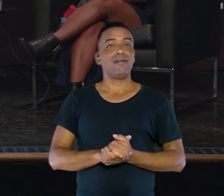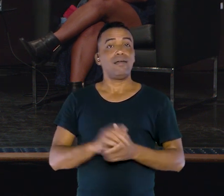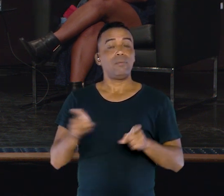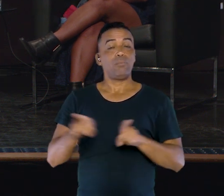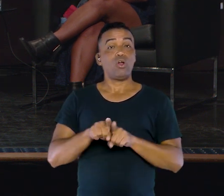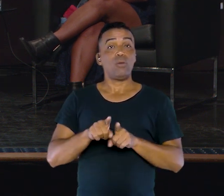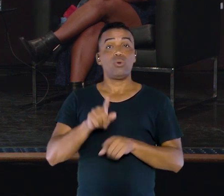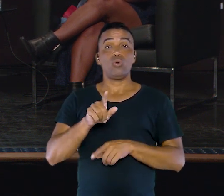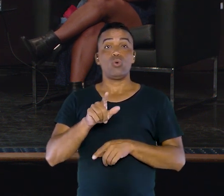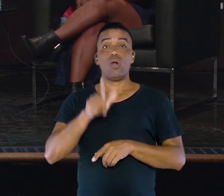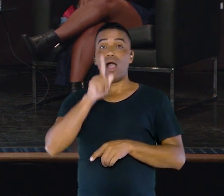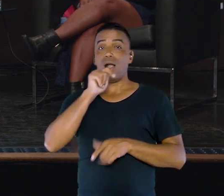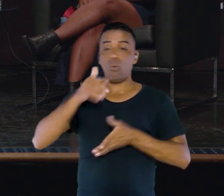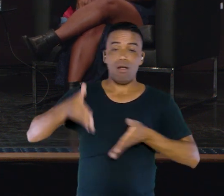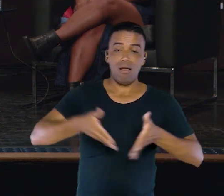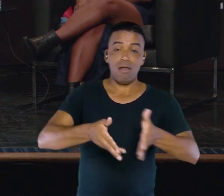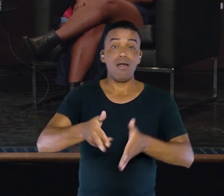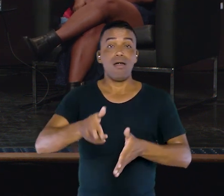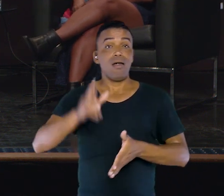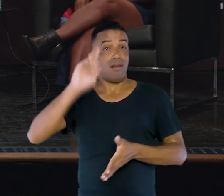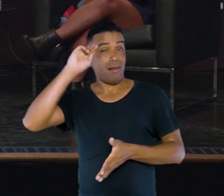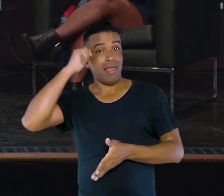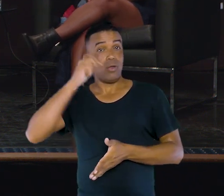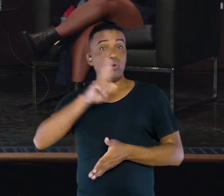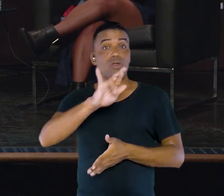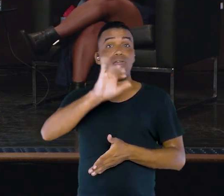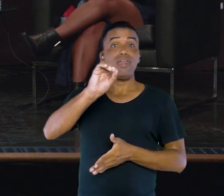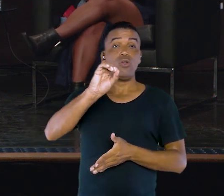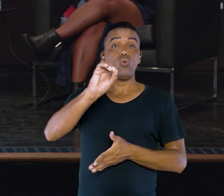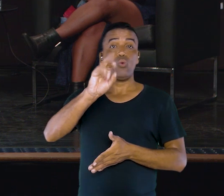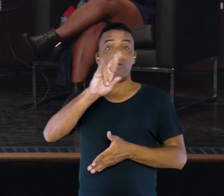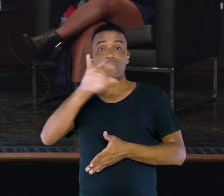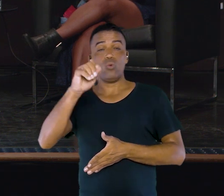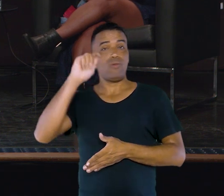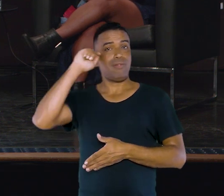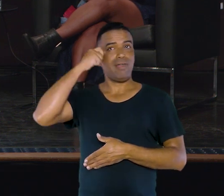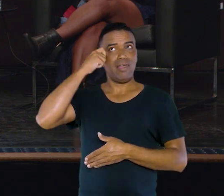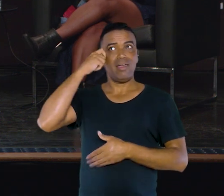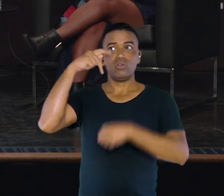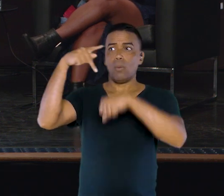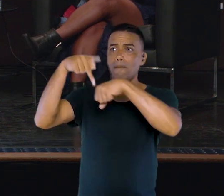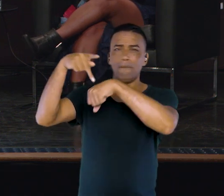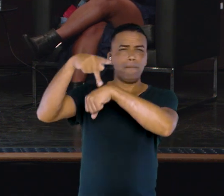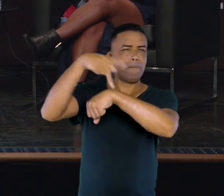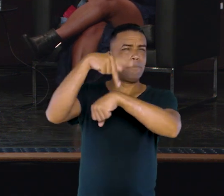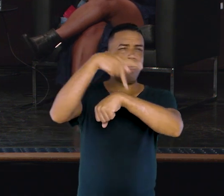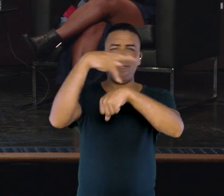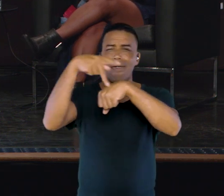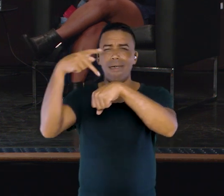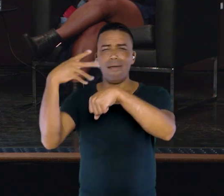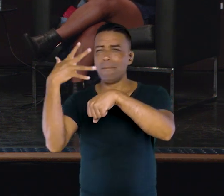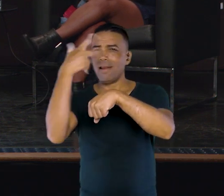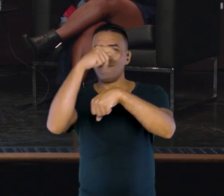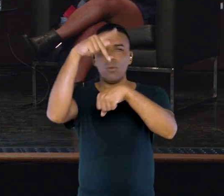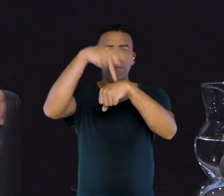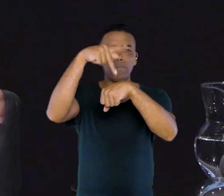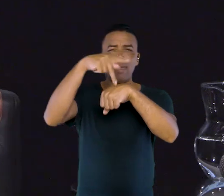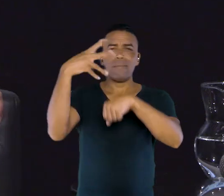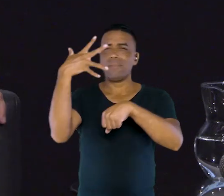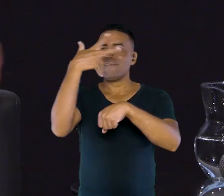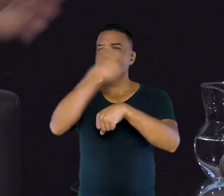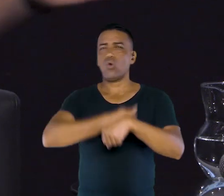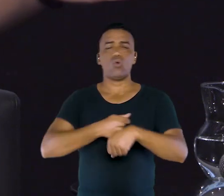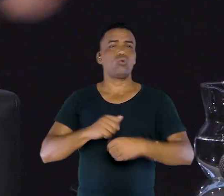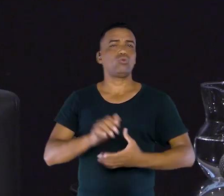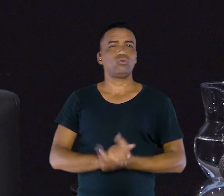De fato, lá no Alto Rio Negro, né, toda a paisagem, né, a gente tem aqueles pedrais maravilhosos, assim, e é